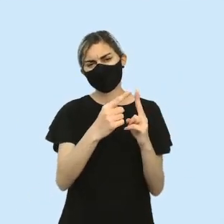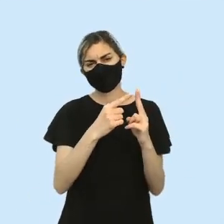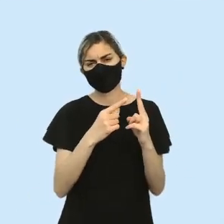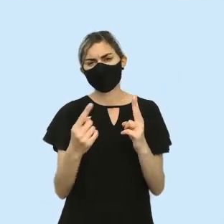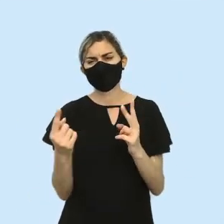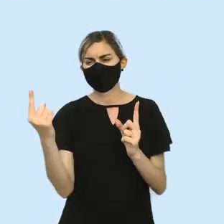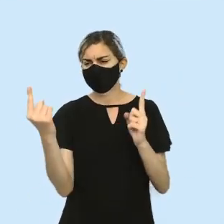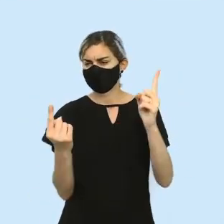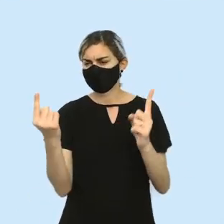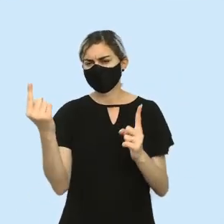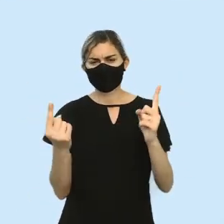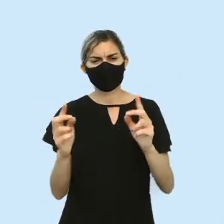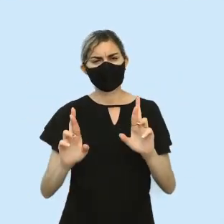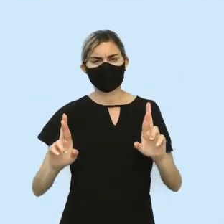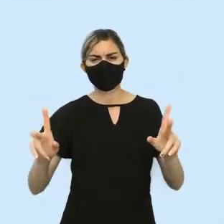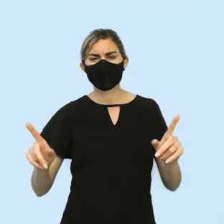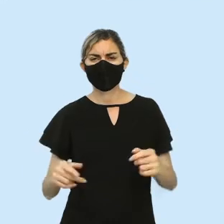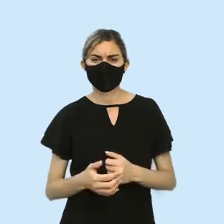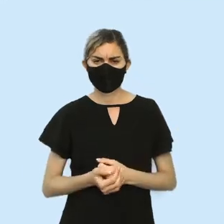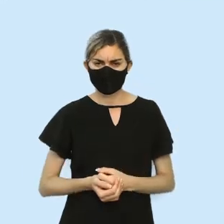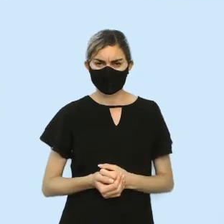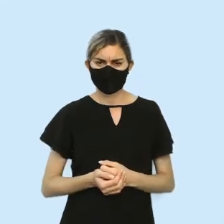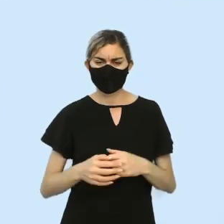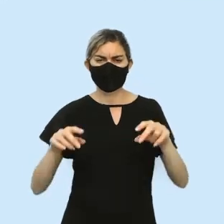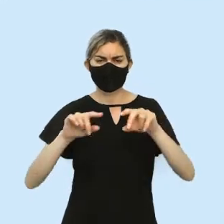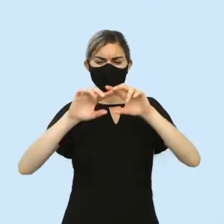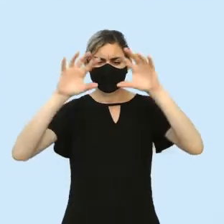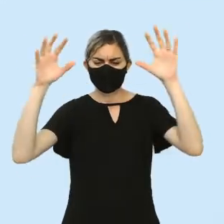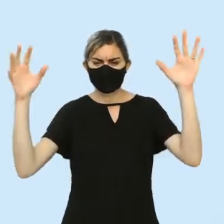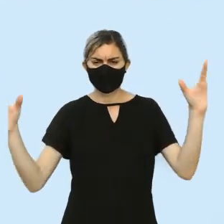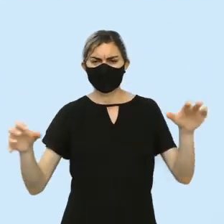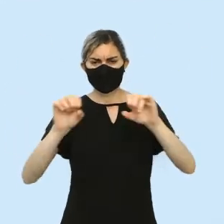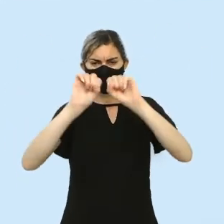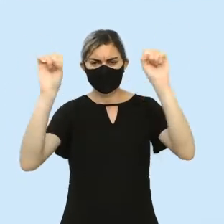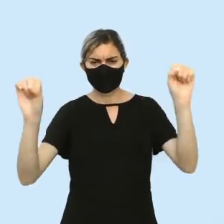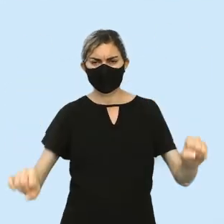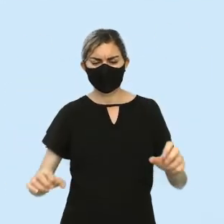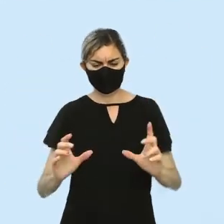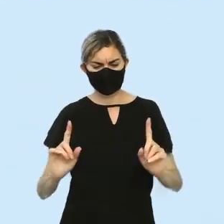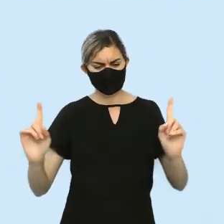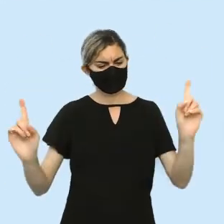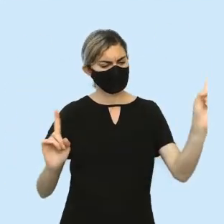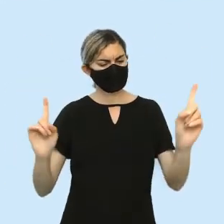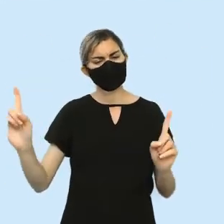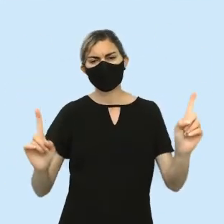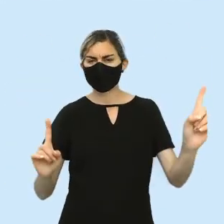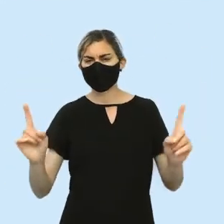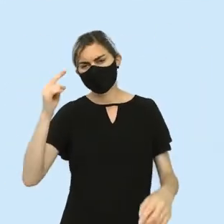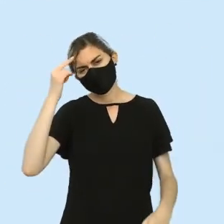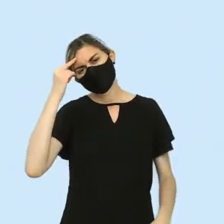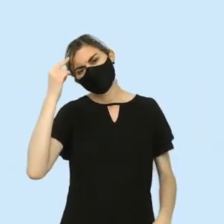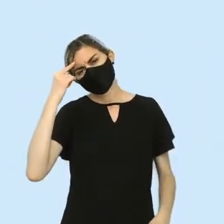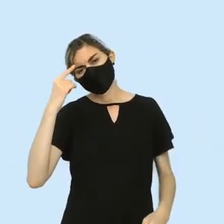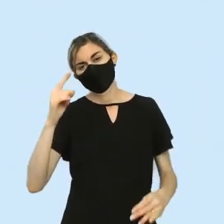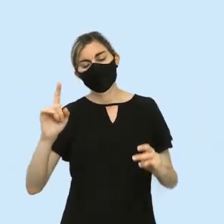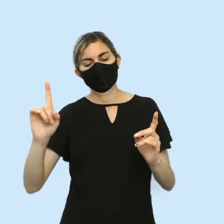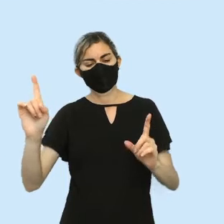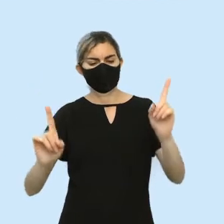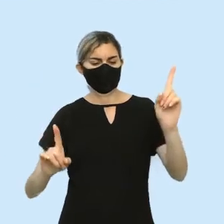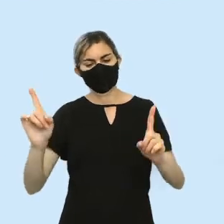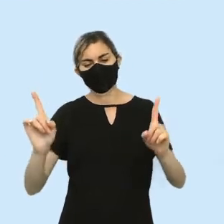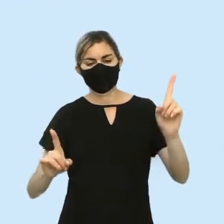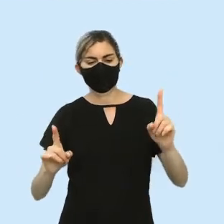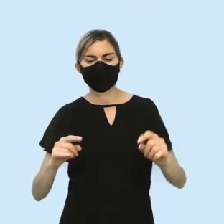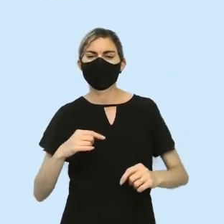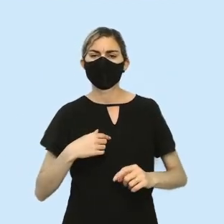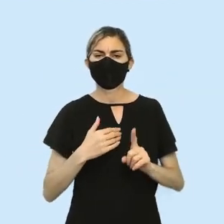com temperaturas diferentes, formando um sistema isolado. Imagina um sistema